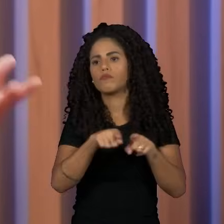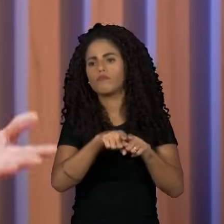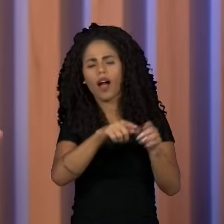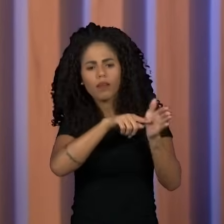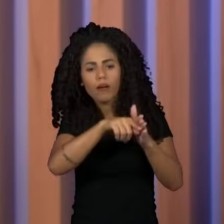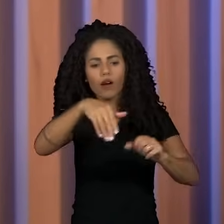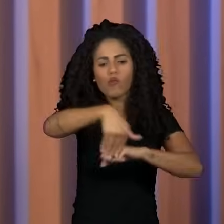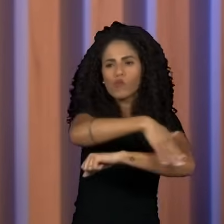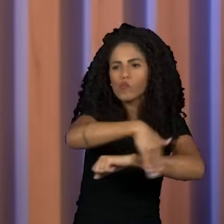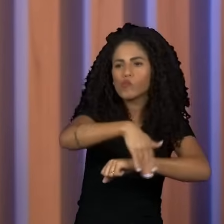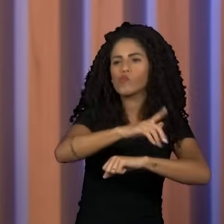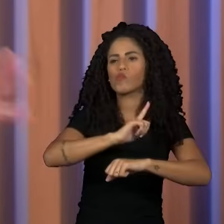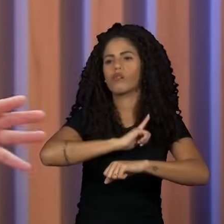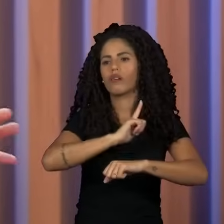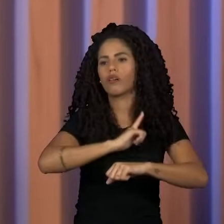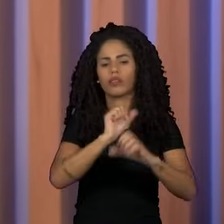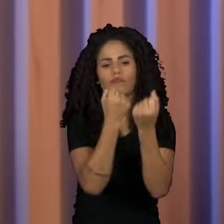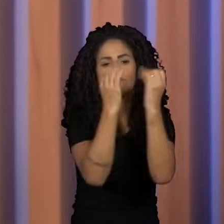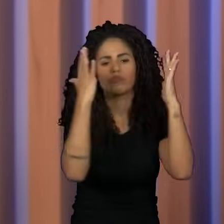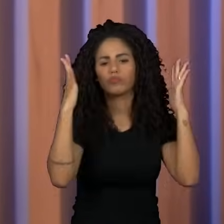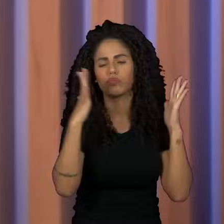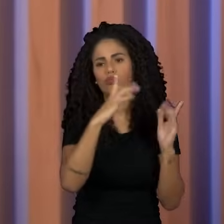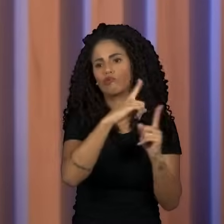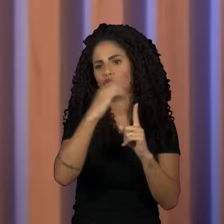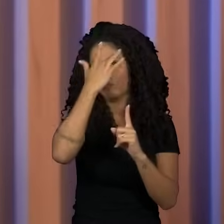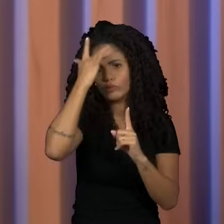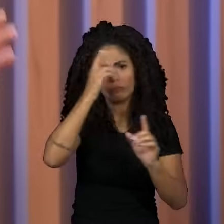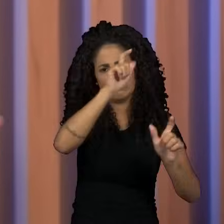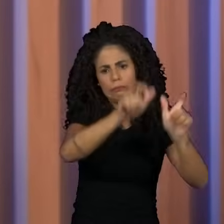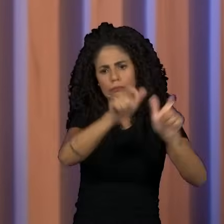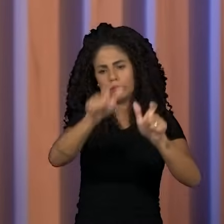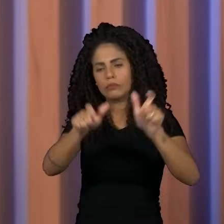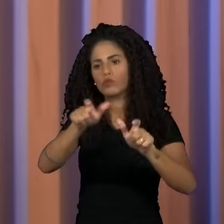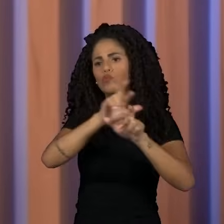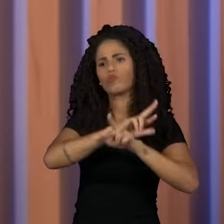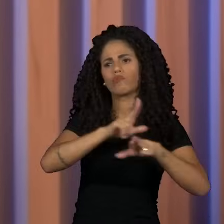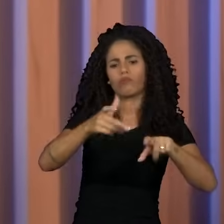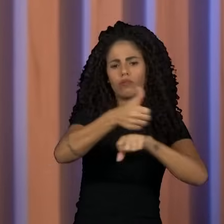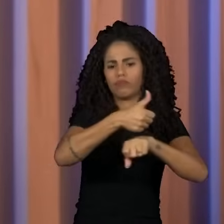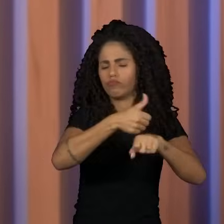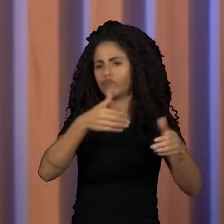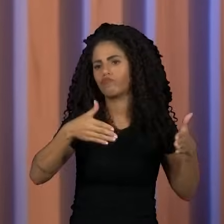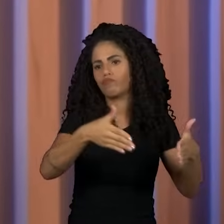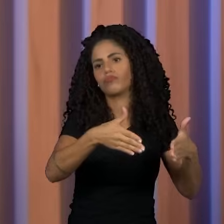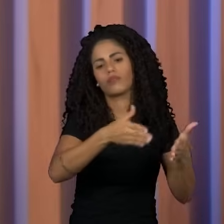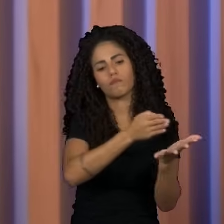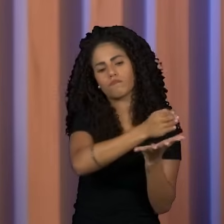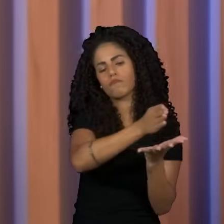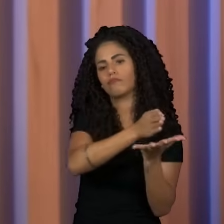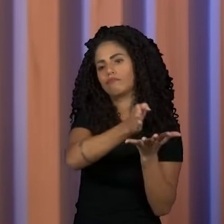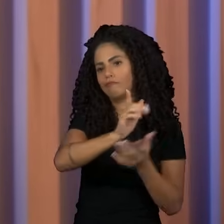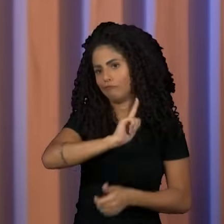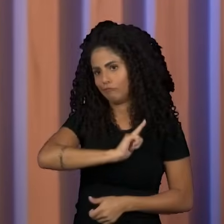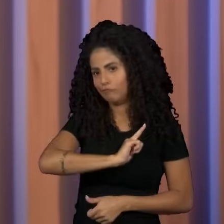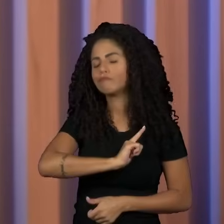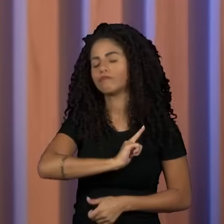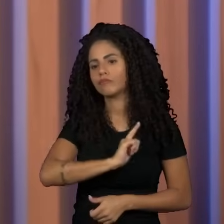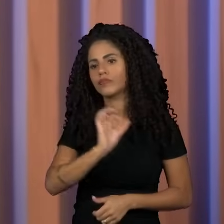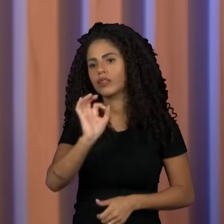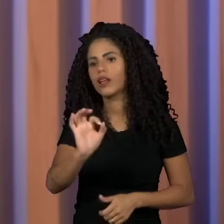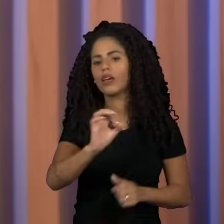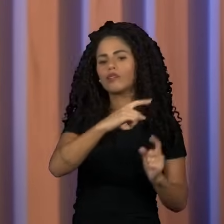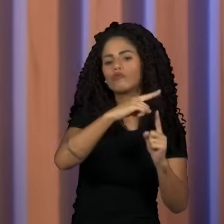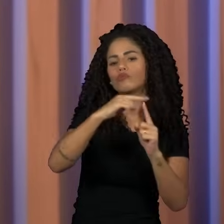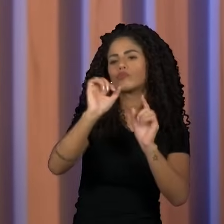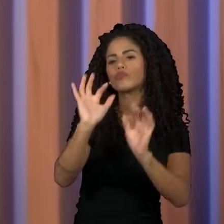educação ambiental, onde a gente lida com todo tipo de gente de formação, de áreas diferentes, esses tipos